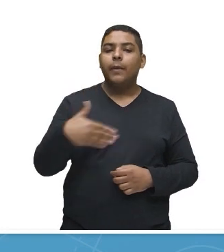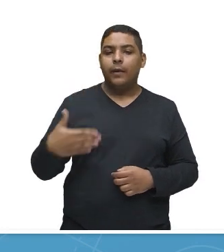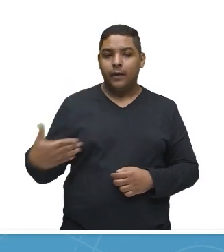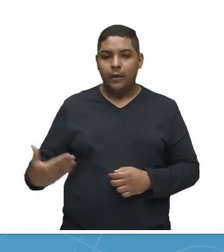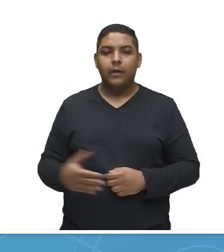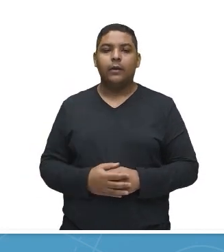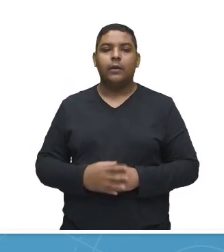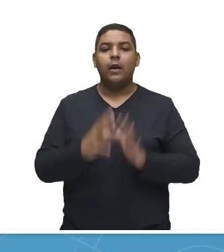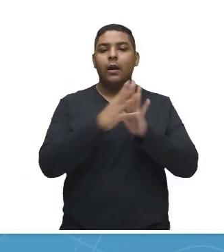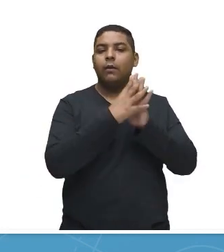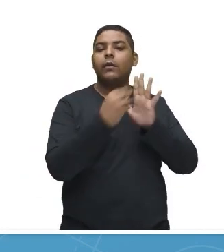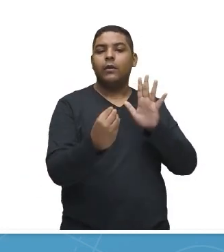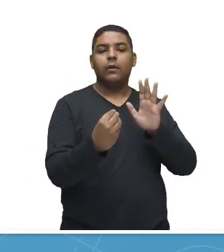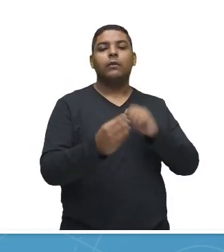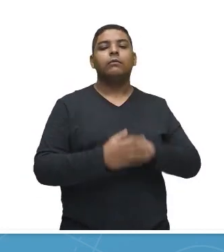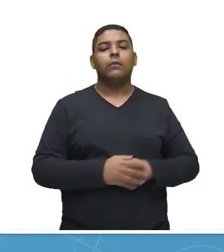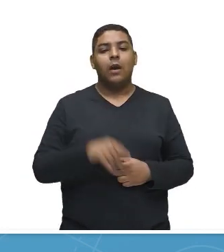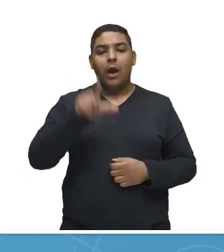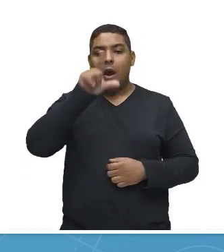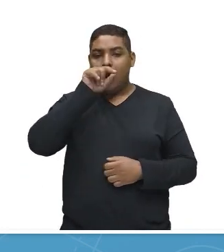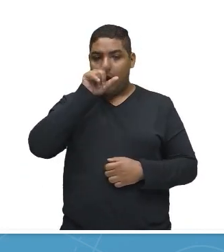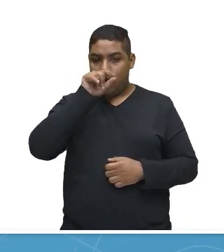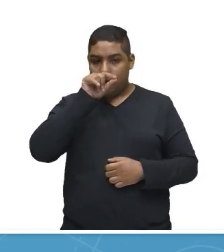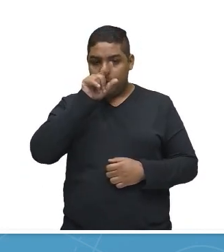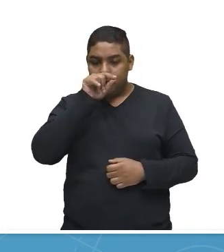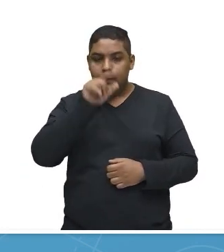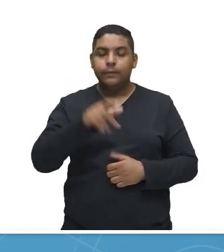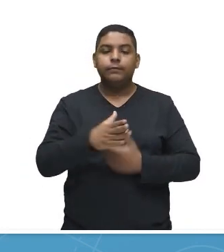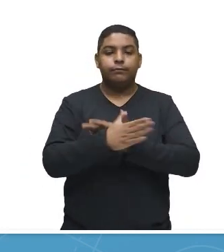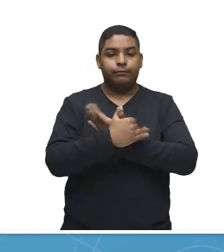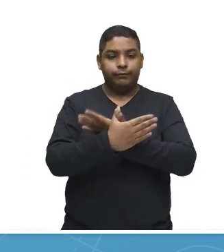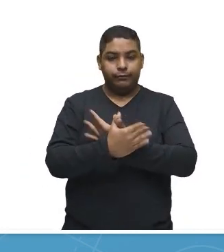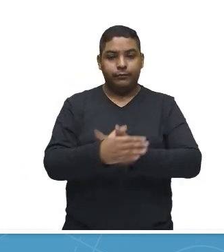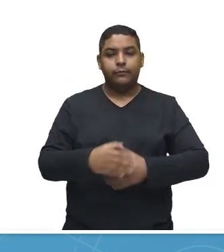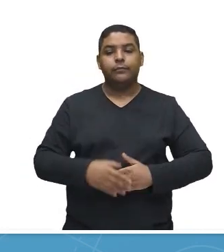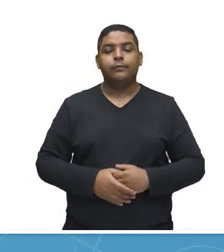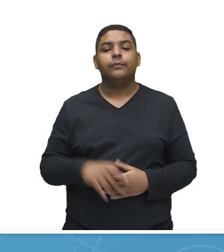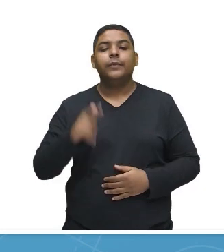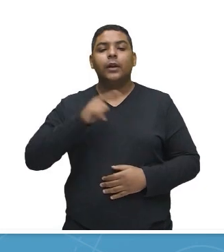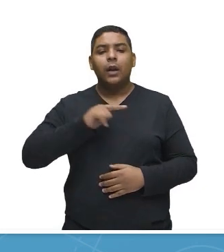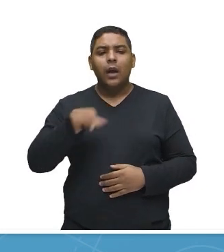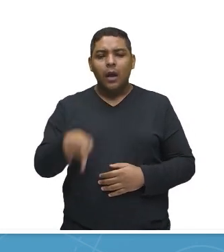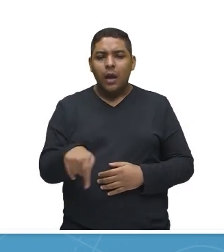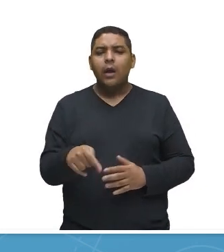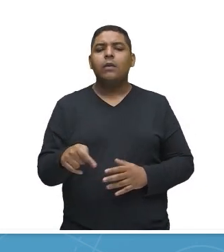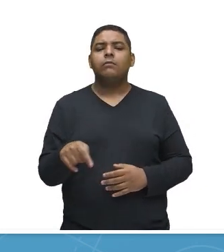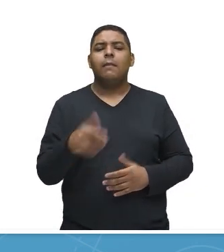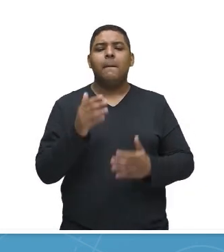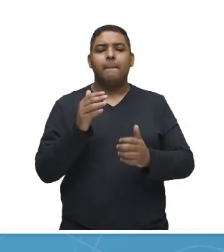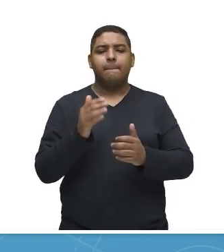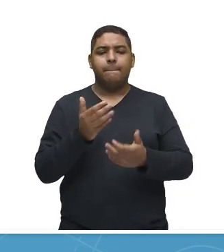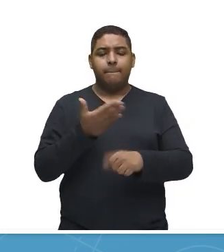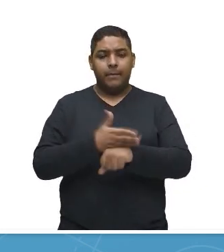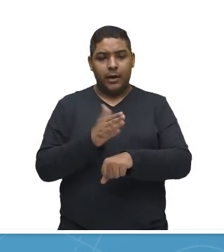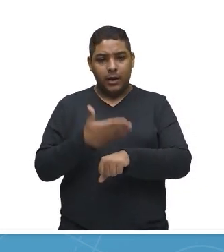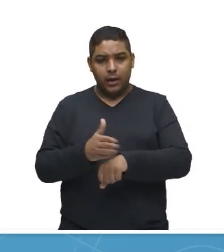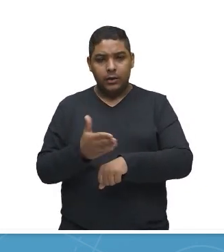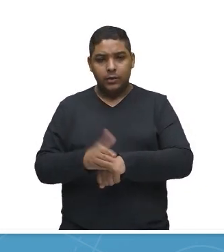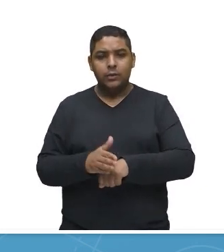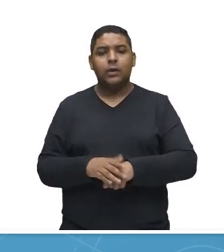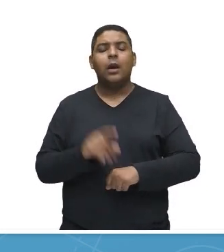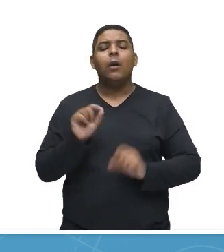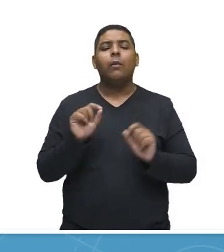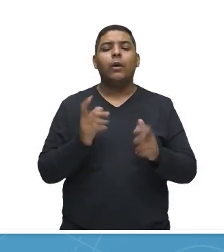ele vai imitar uma ave. E essa modalidade, esse tipo de luta, o Idijaçu,